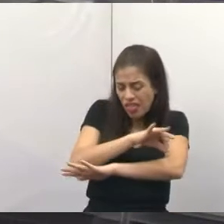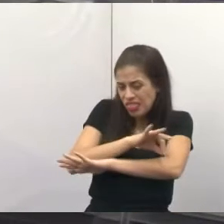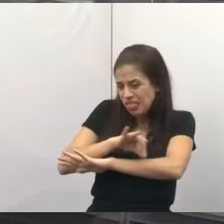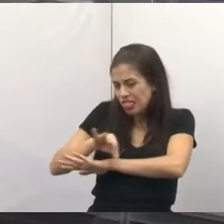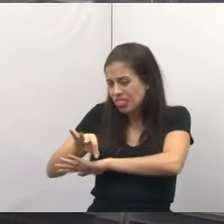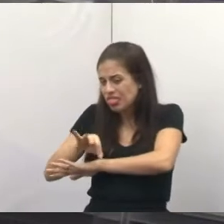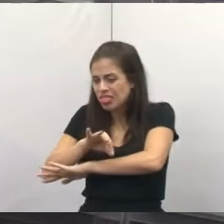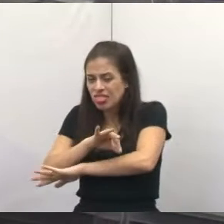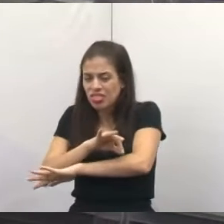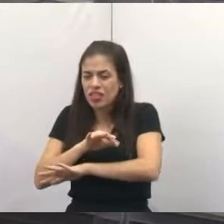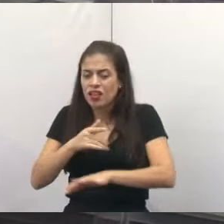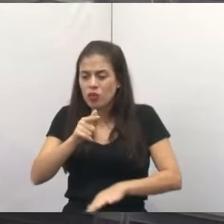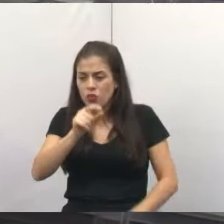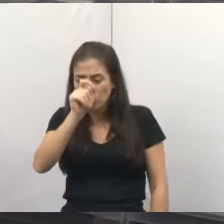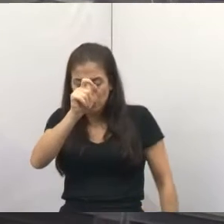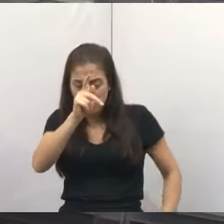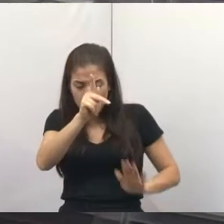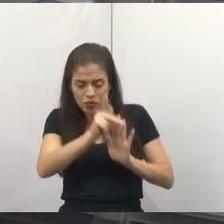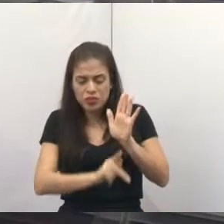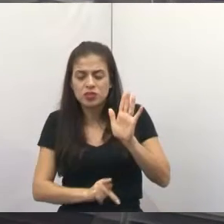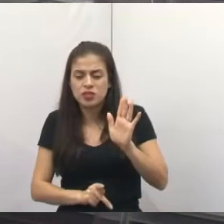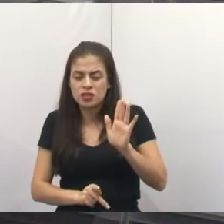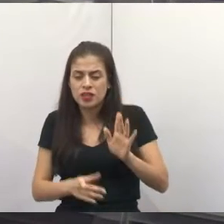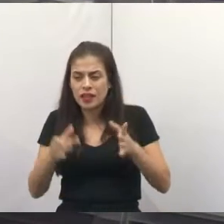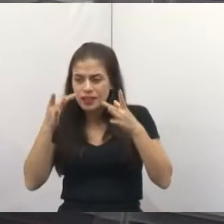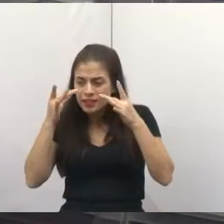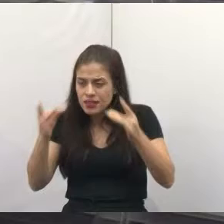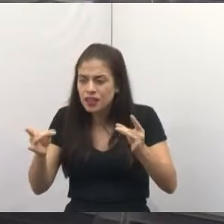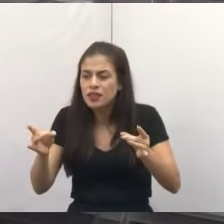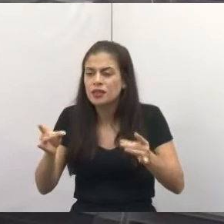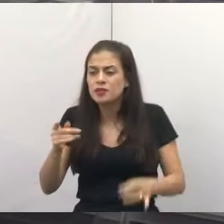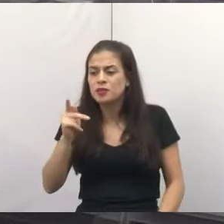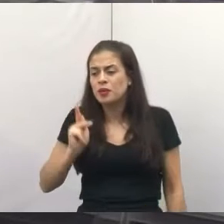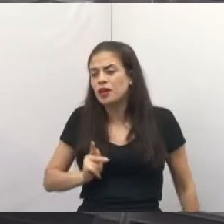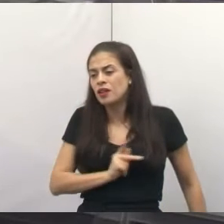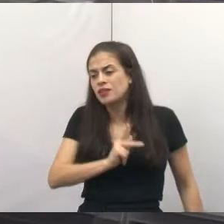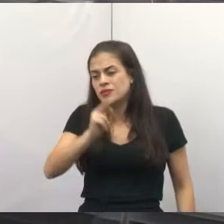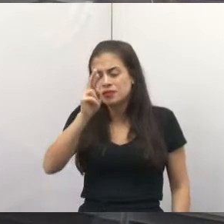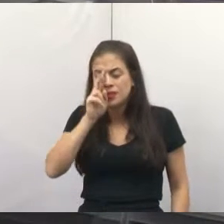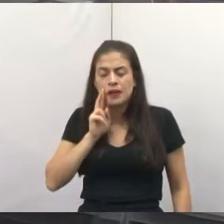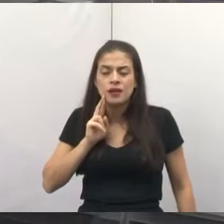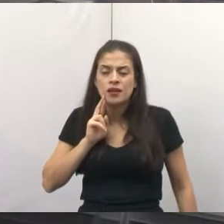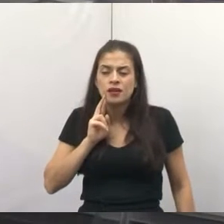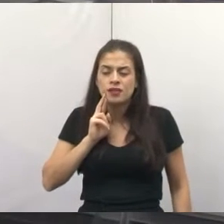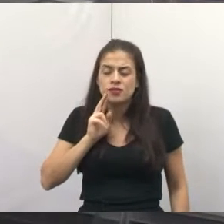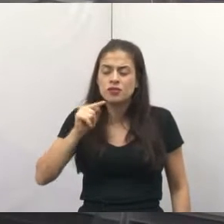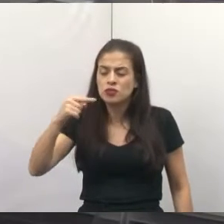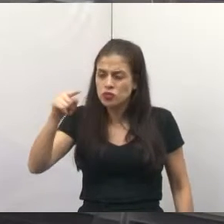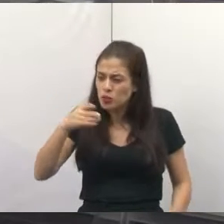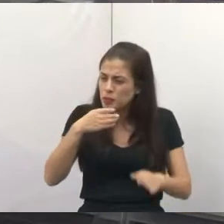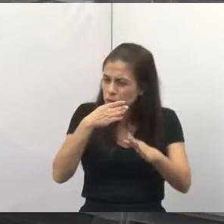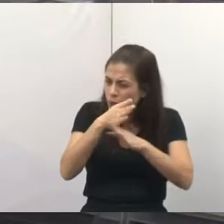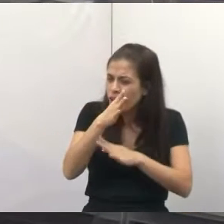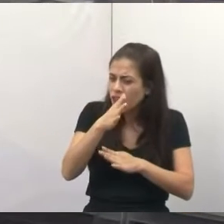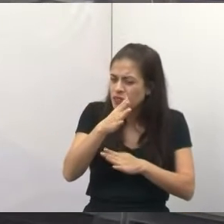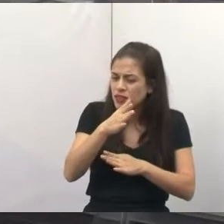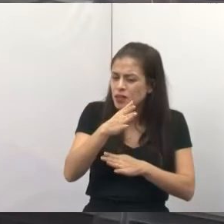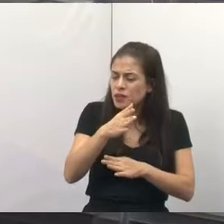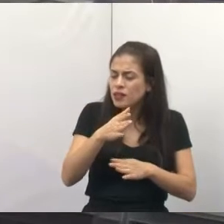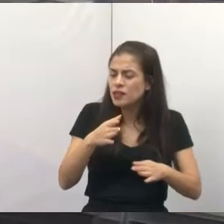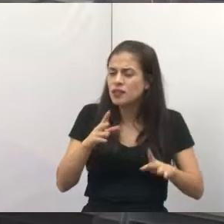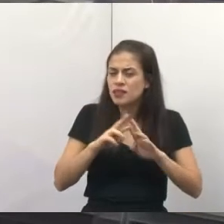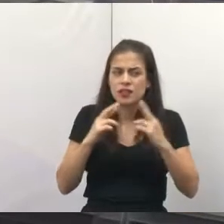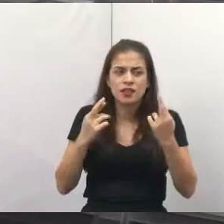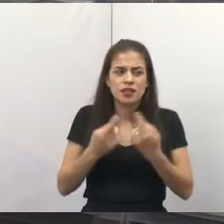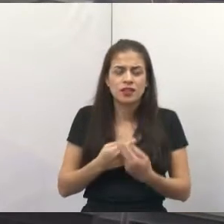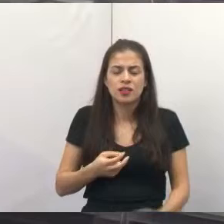atendo a esse projeto, pastor Rogério Timóteo, o senhor estava também na reunião no dia 25, junto com a vereadora Maria Amélia, que pode afirmar